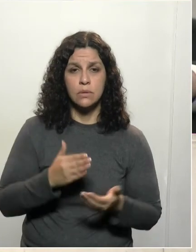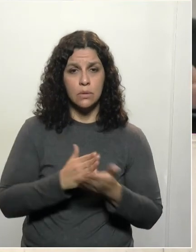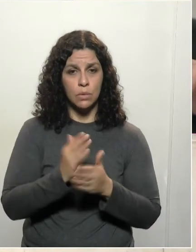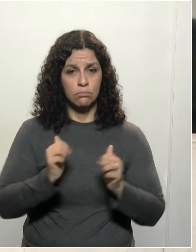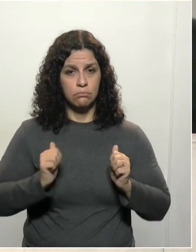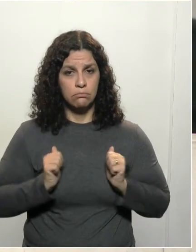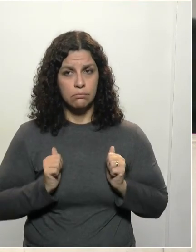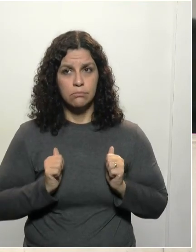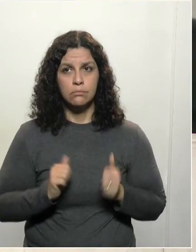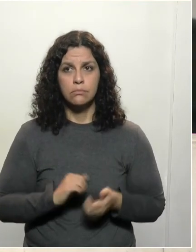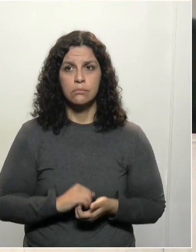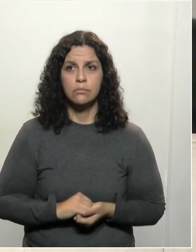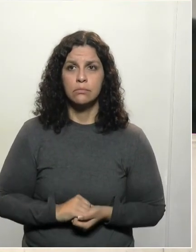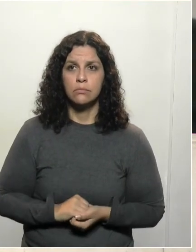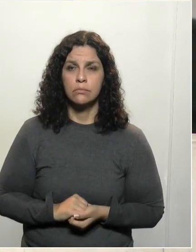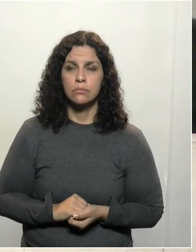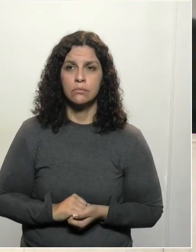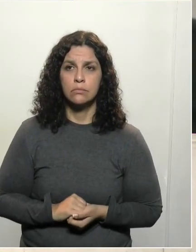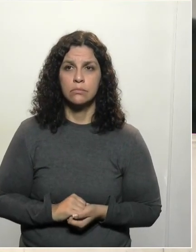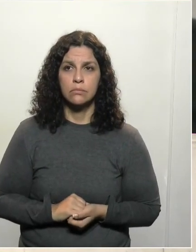aprovam.